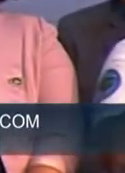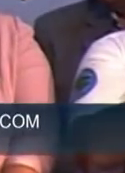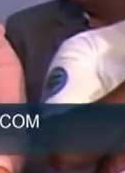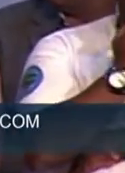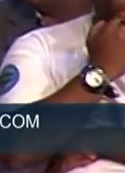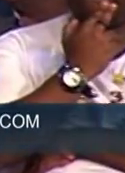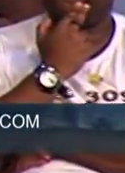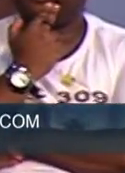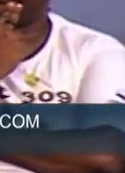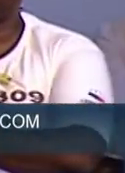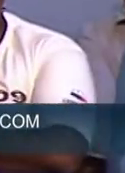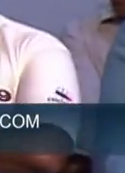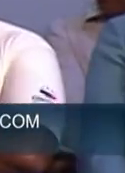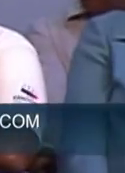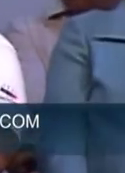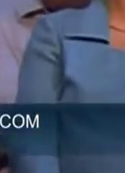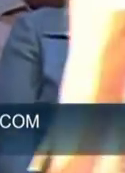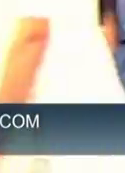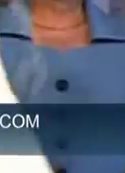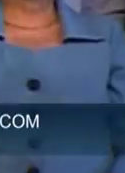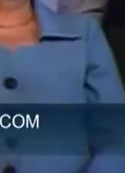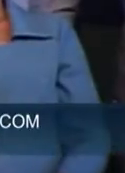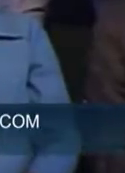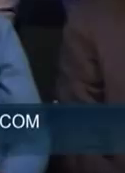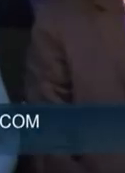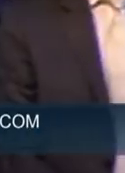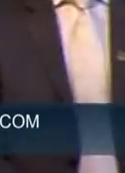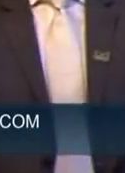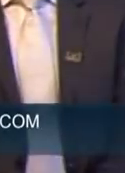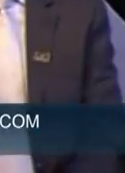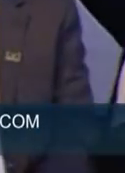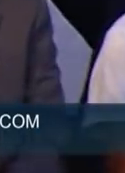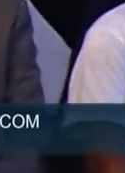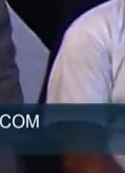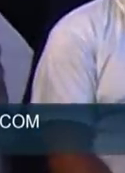que da morte faz-se o rito da vida,